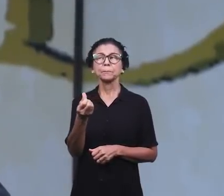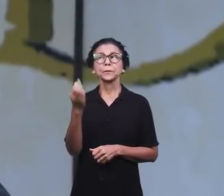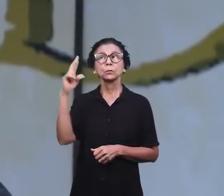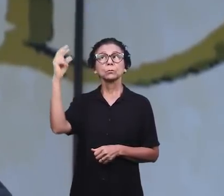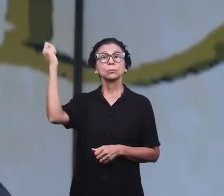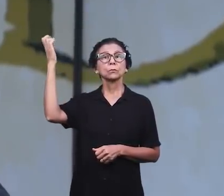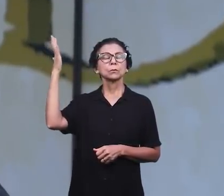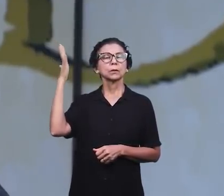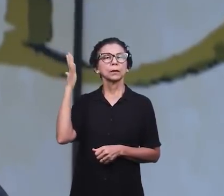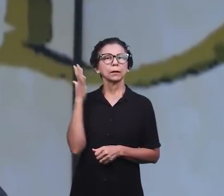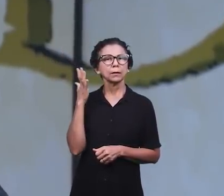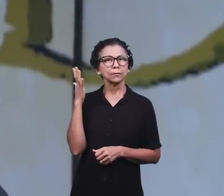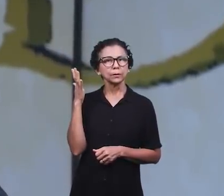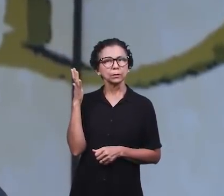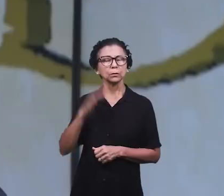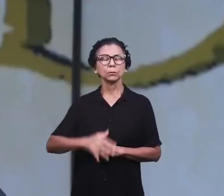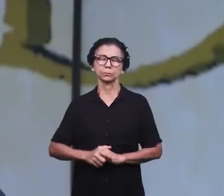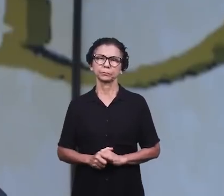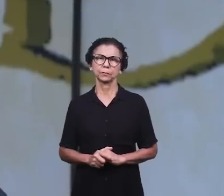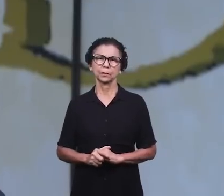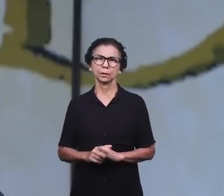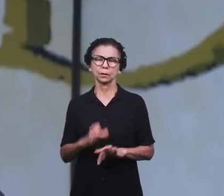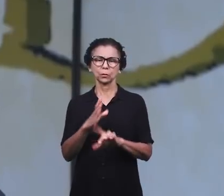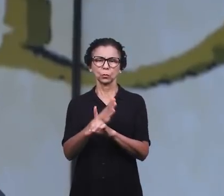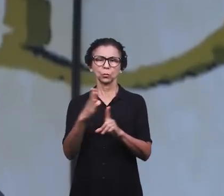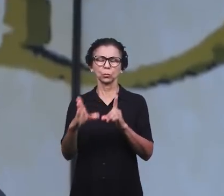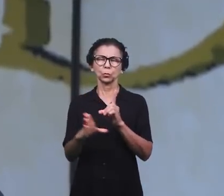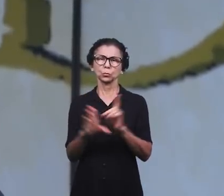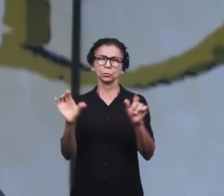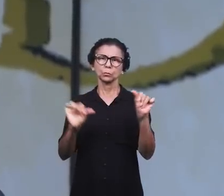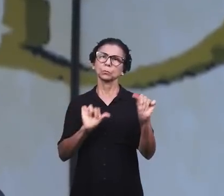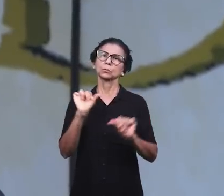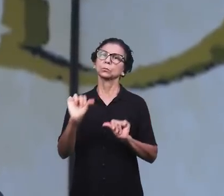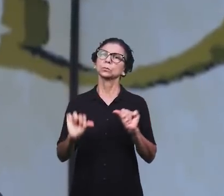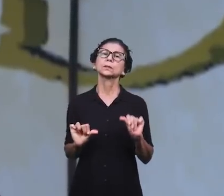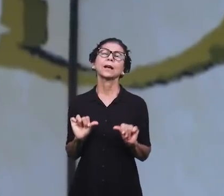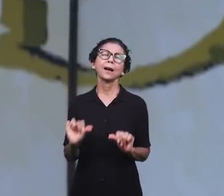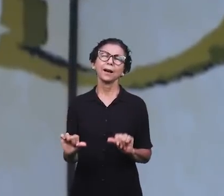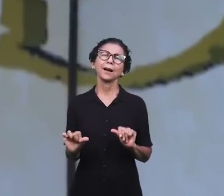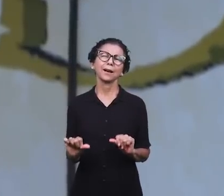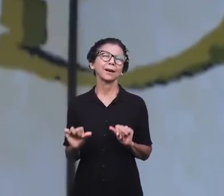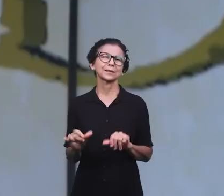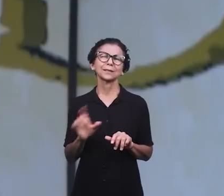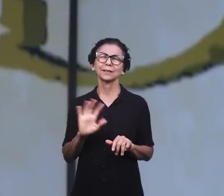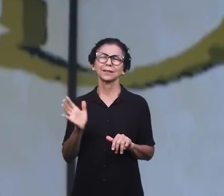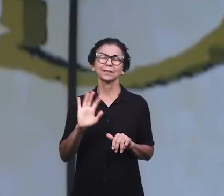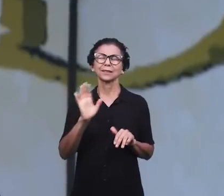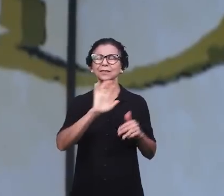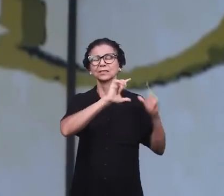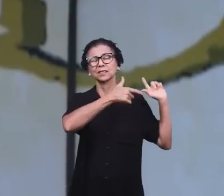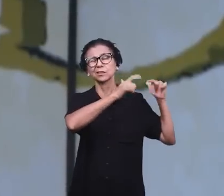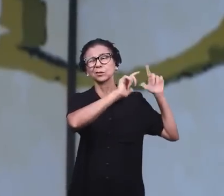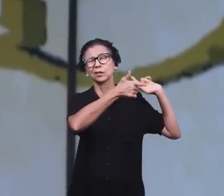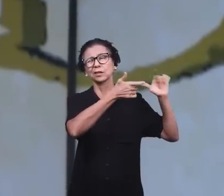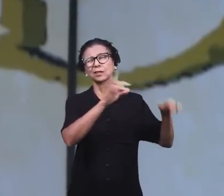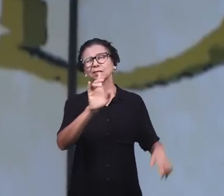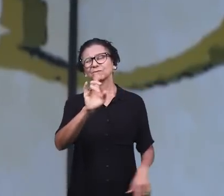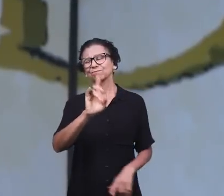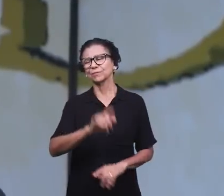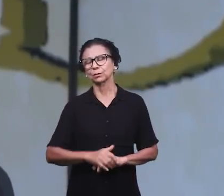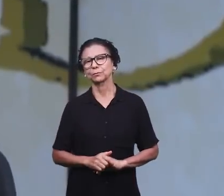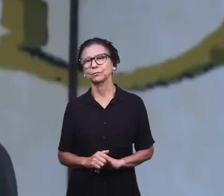Senhor queria que nós tivéssemos uma mudança nos cultos, que o culto não fosse daquela forma tradicional que nós aprendemos, da